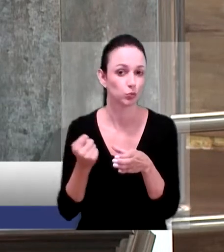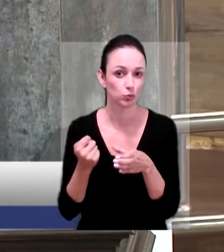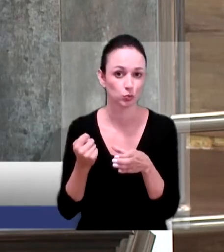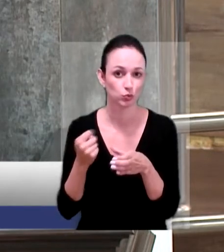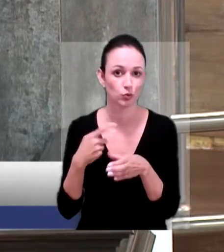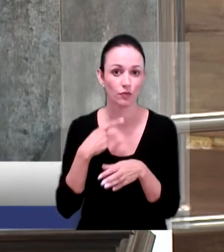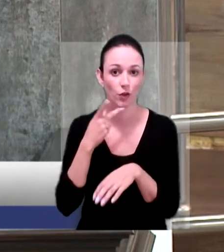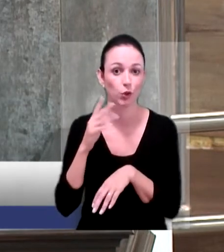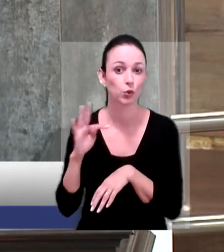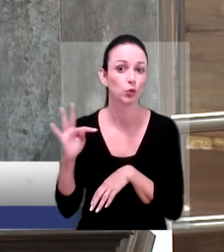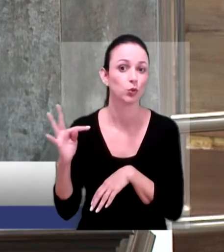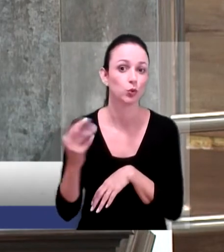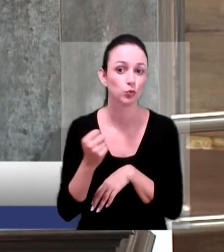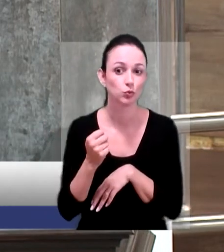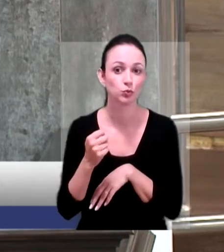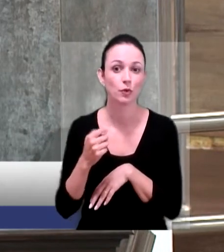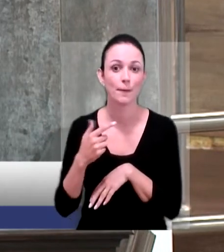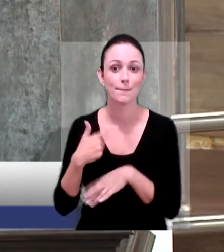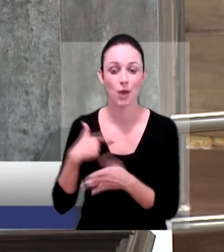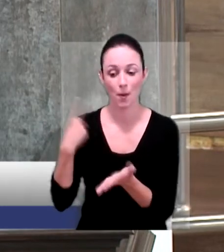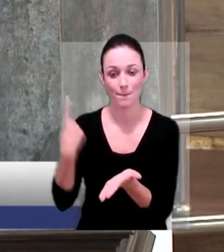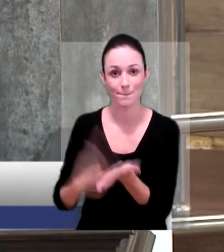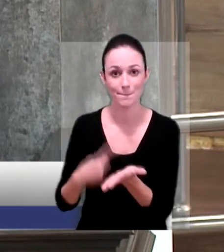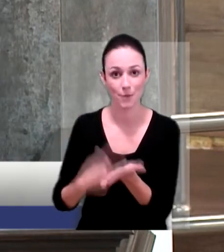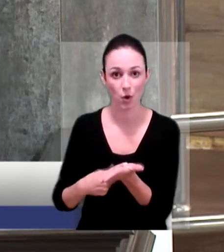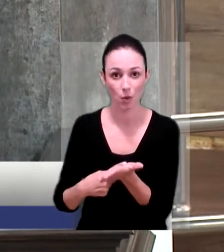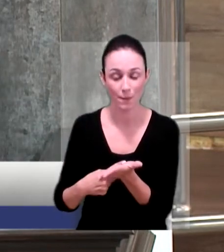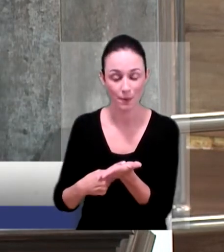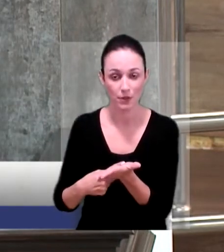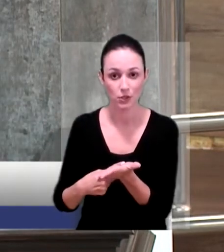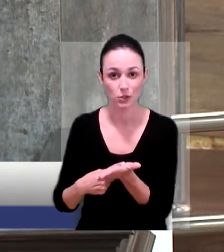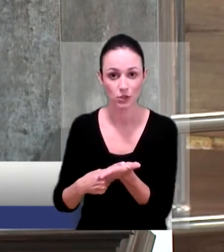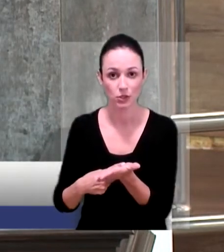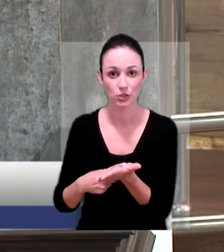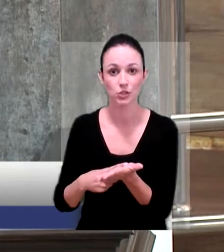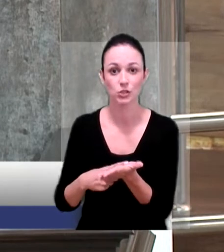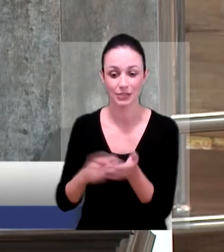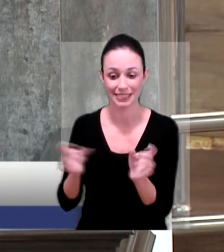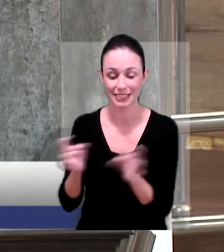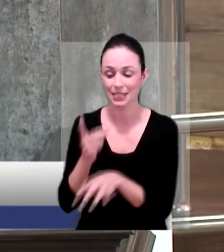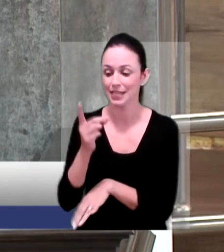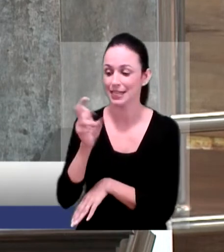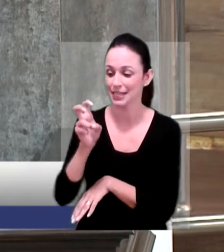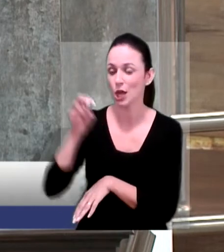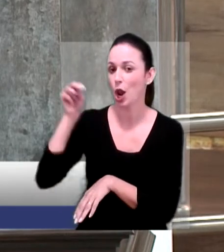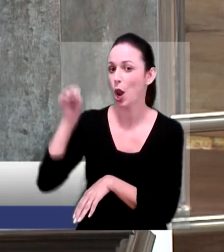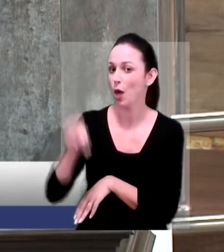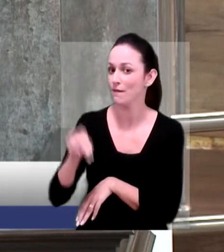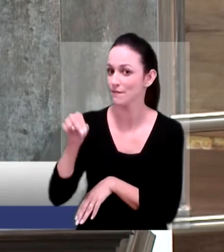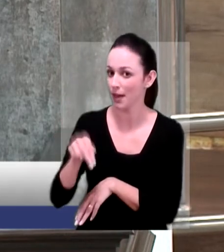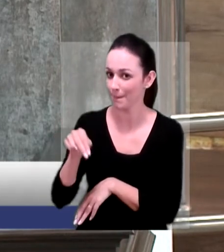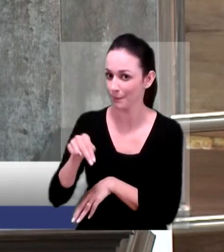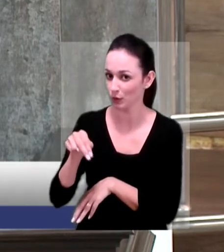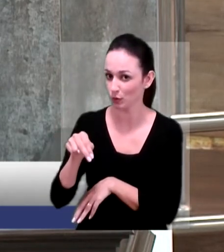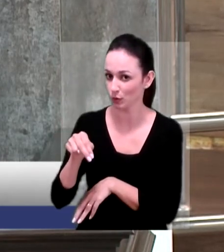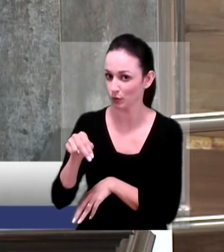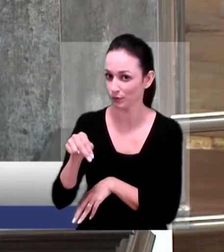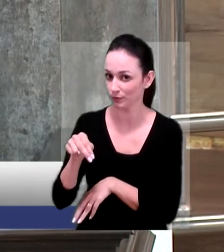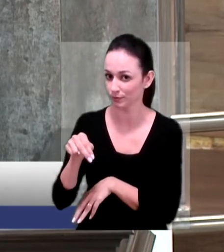meu compromisso se encerraria dia 15 de novembro. E se